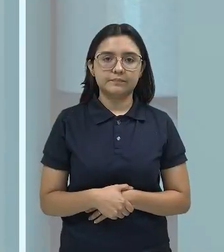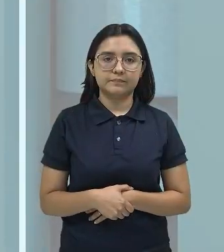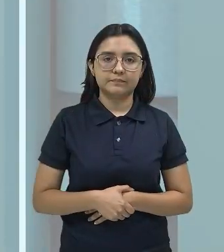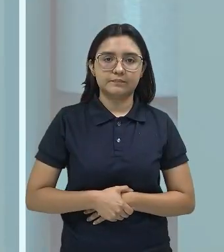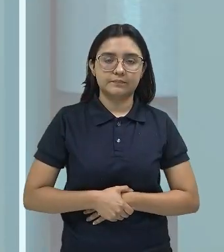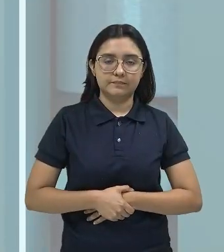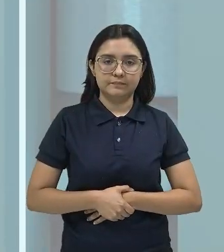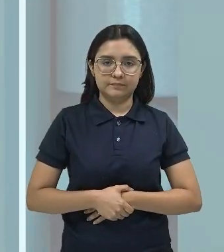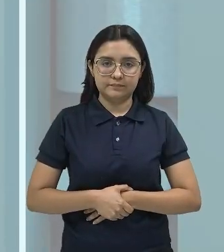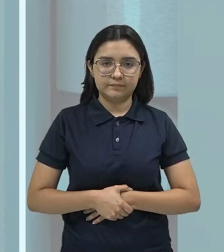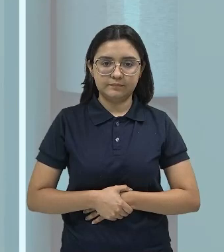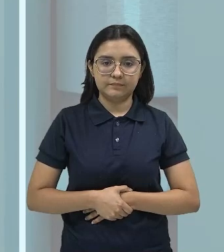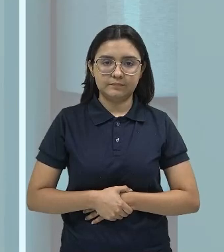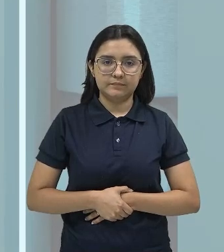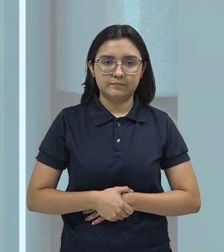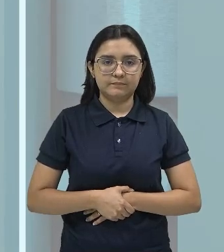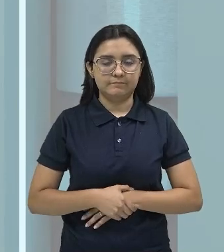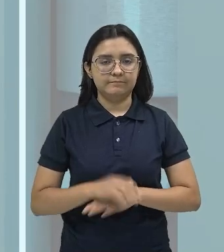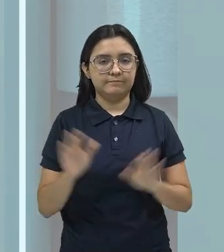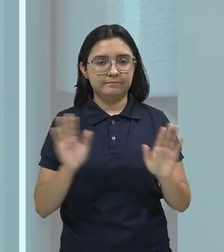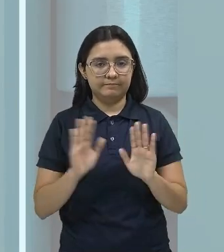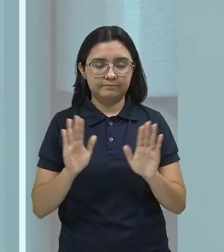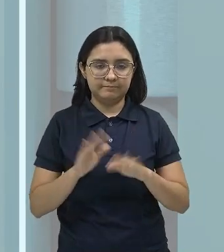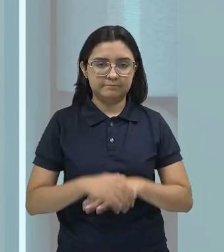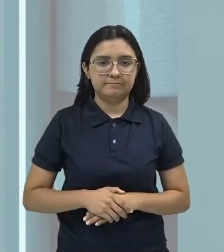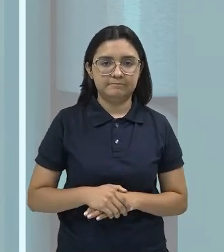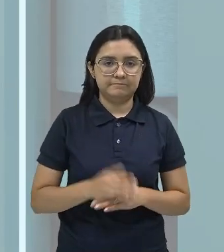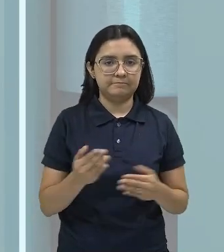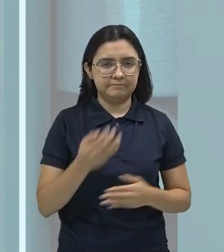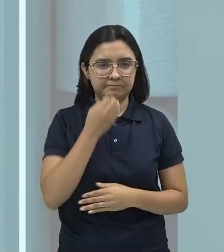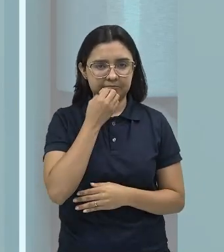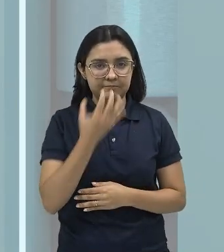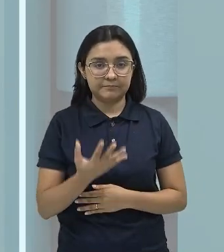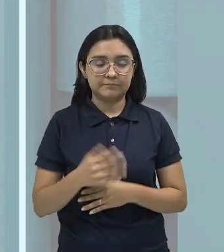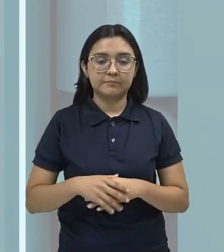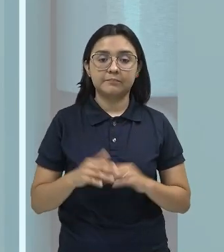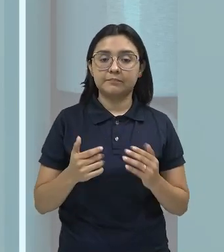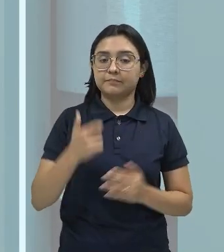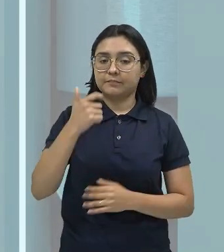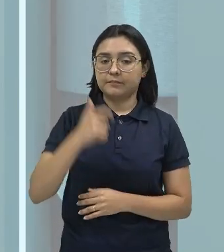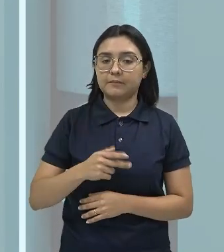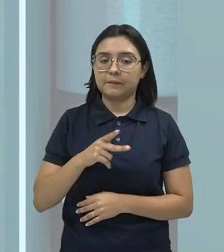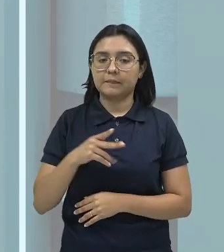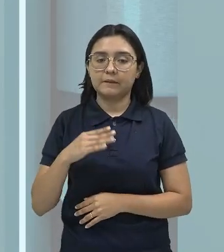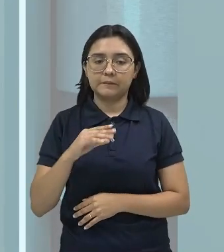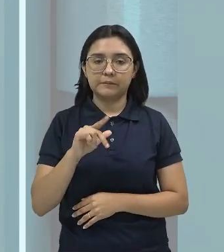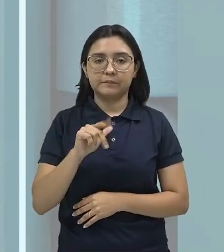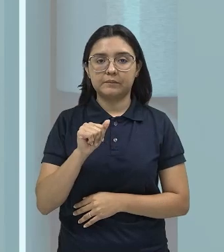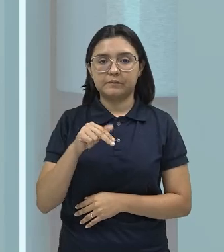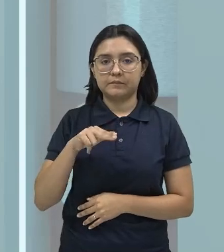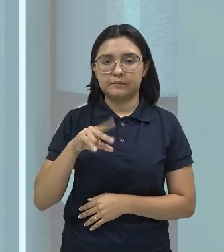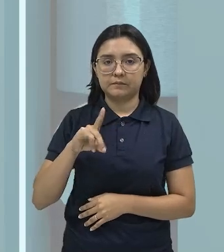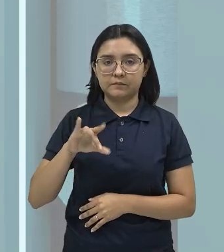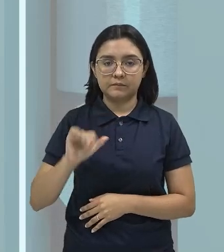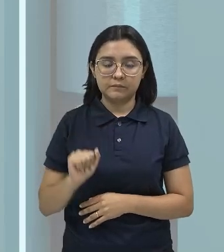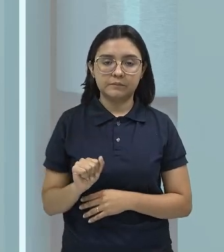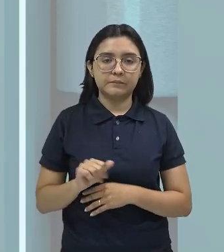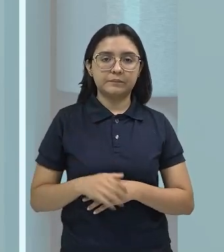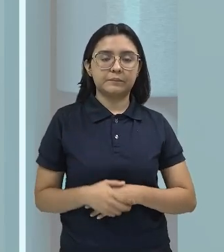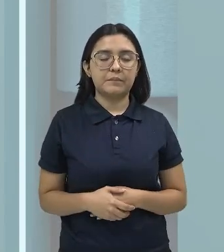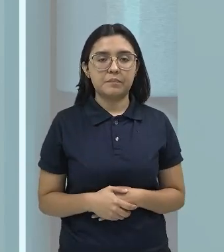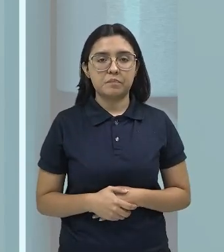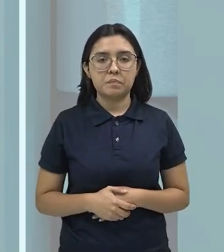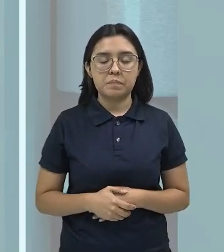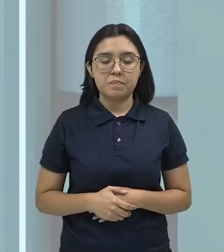how are you today? Como estão todos hoje? Here's Teacher Cláudia Borges, aqui é a professora Cláudia Borges, e nós